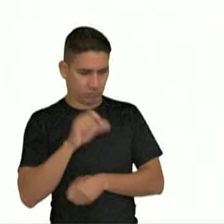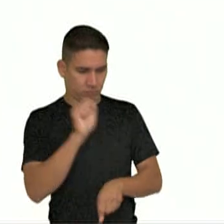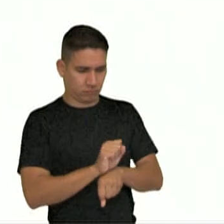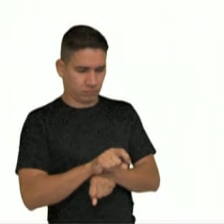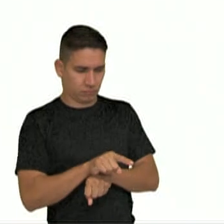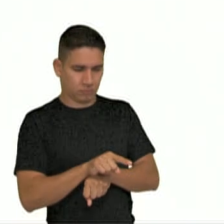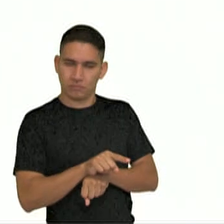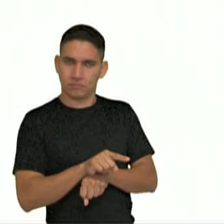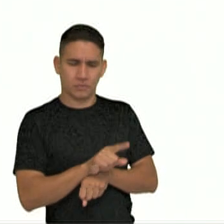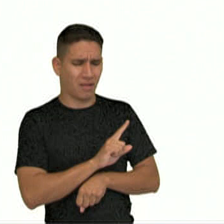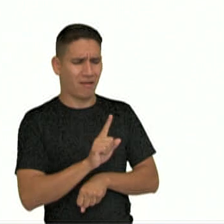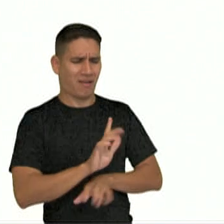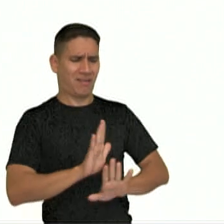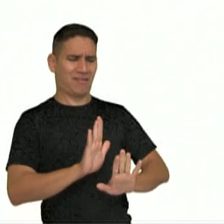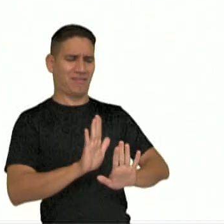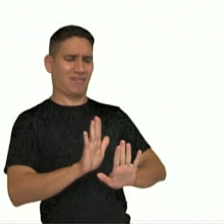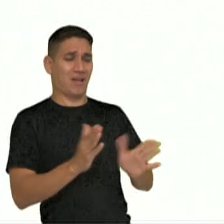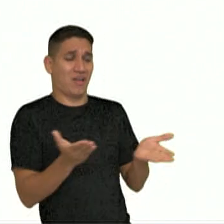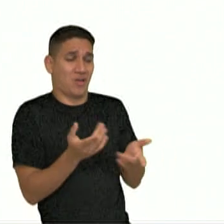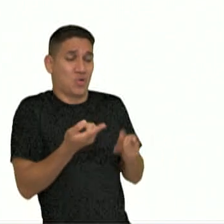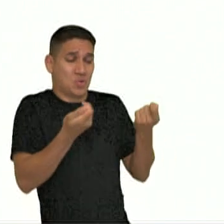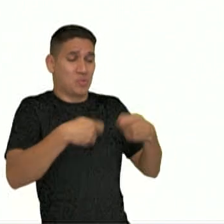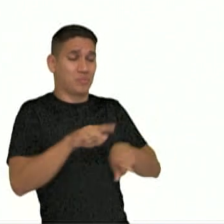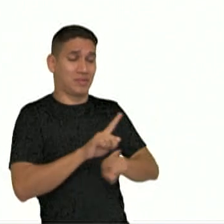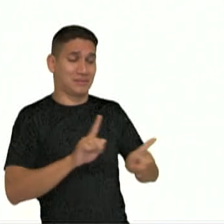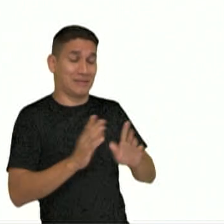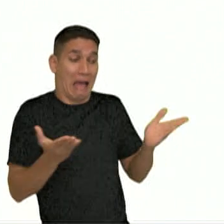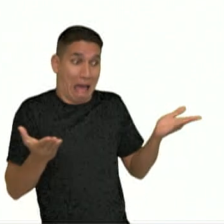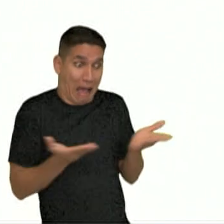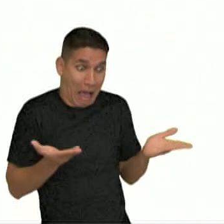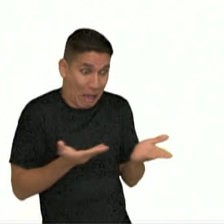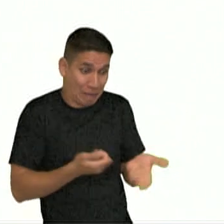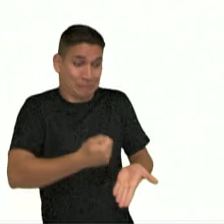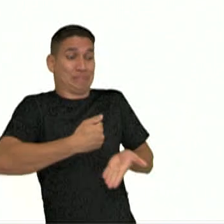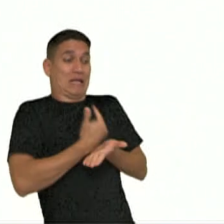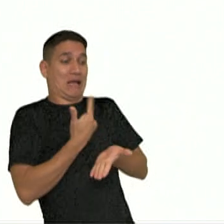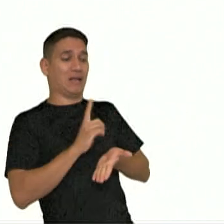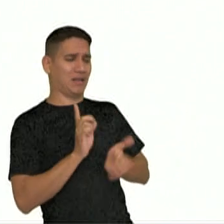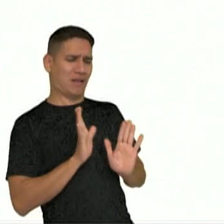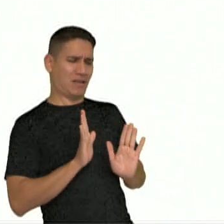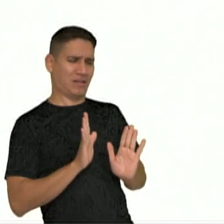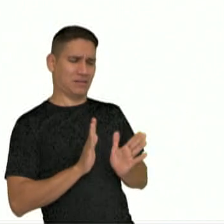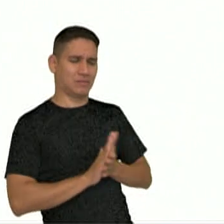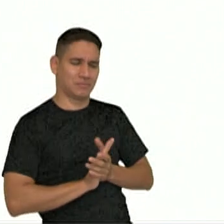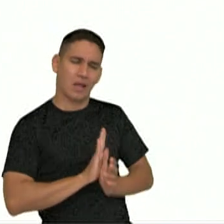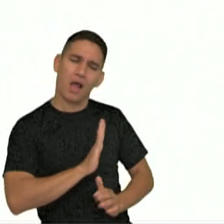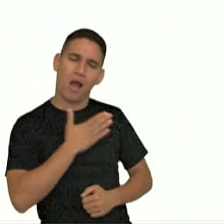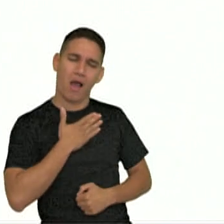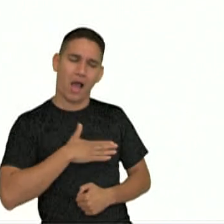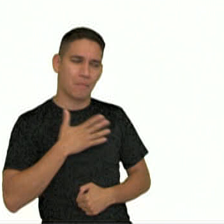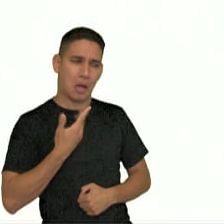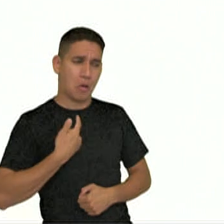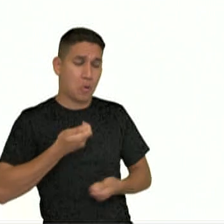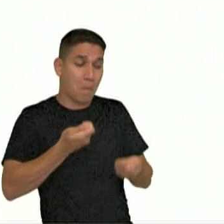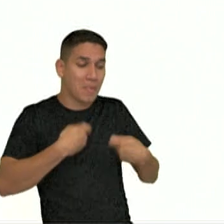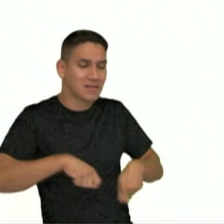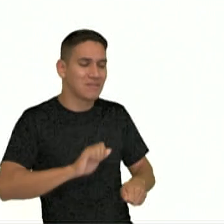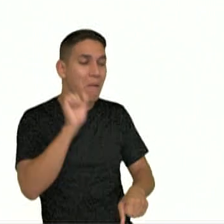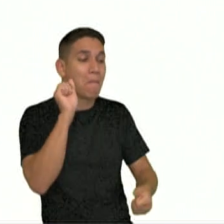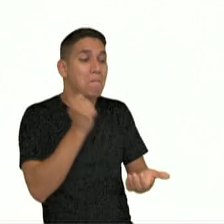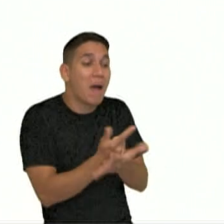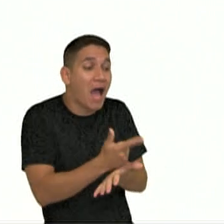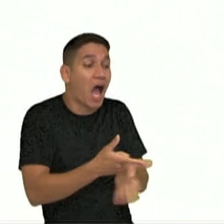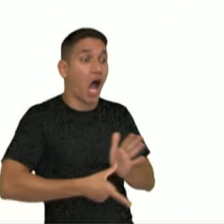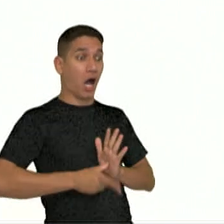caipira. Não, senhor, não precisa pagar agora não, meu amigo, não cobro adiantado, eu não